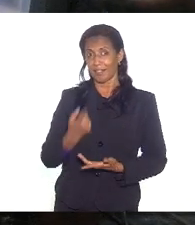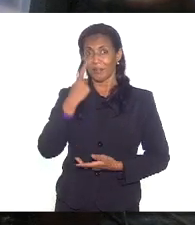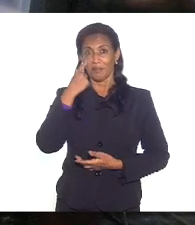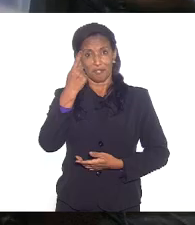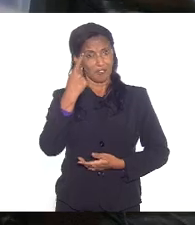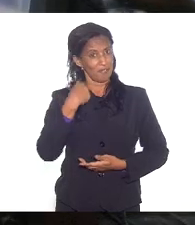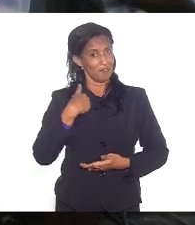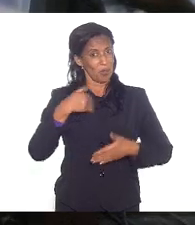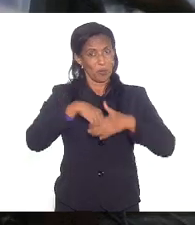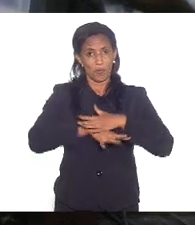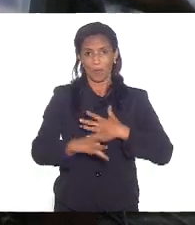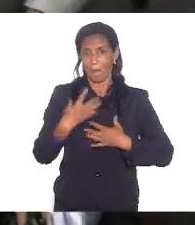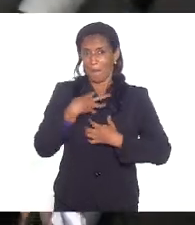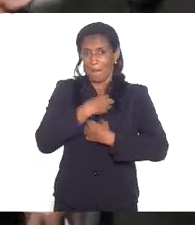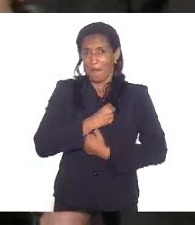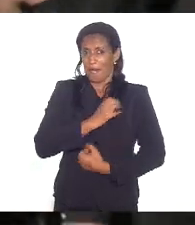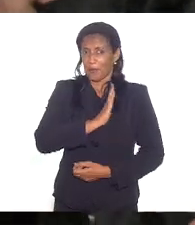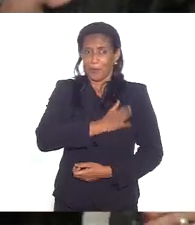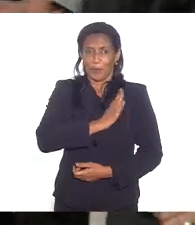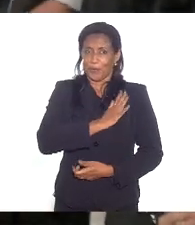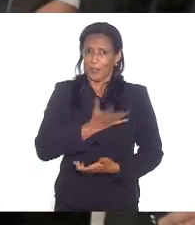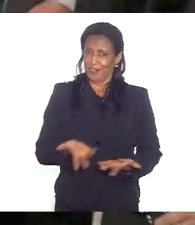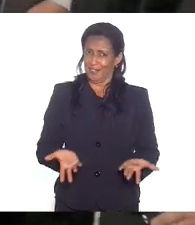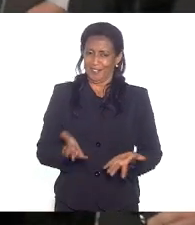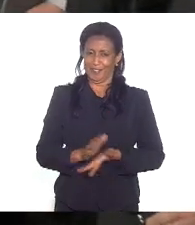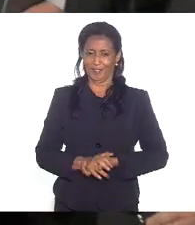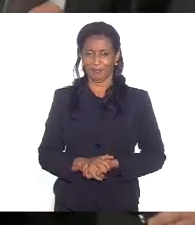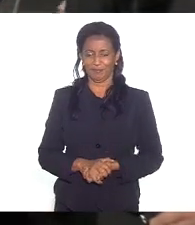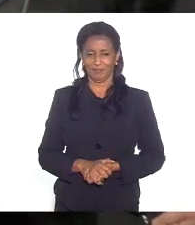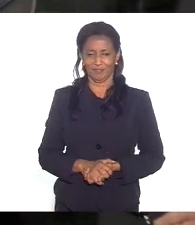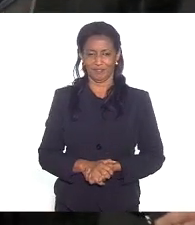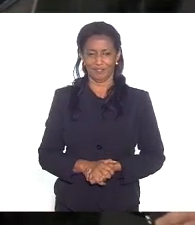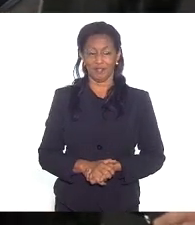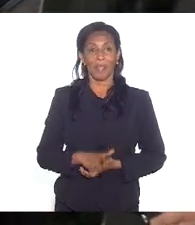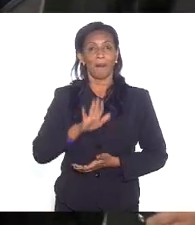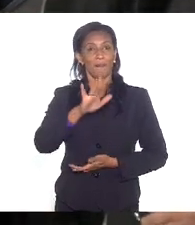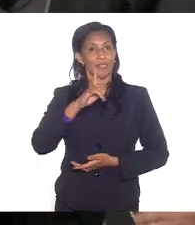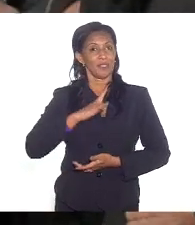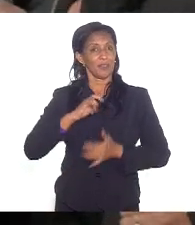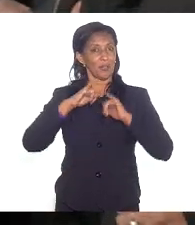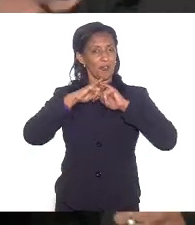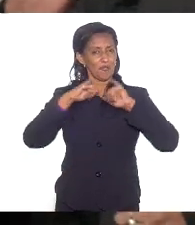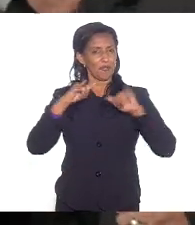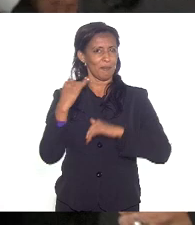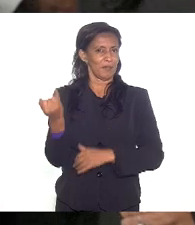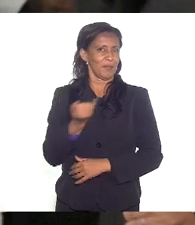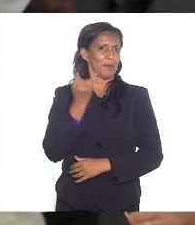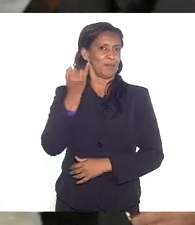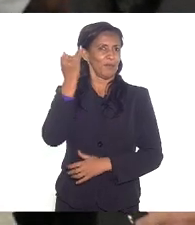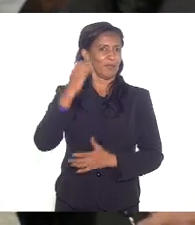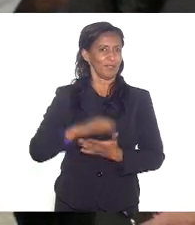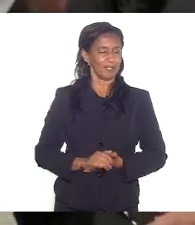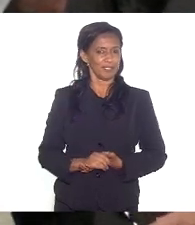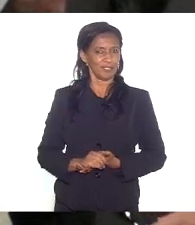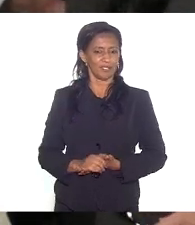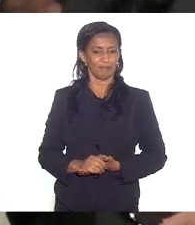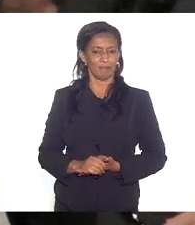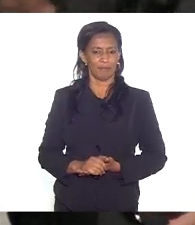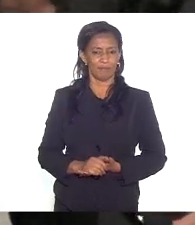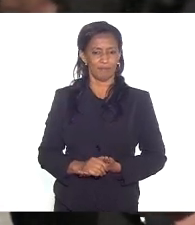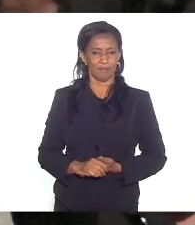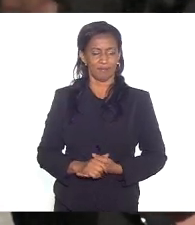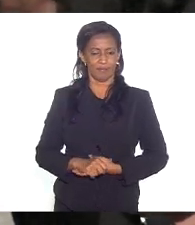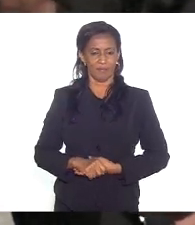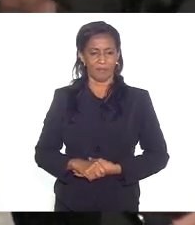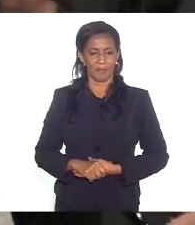que eu não guardo mágoa de ninguém no coração muito grande ou todas falta vai ter uma notícia muito importante também que tá que o deputado Márcio